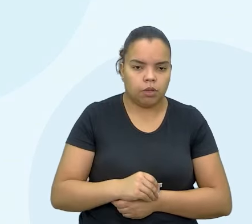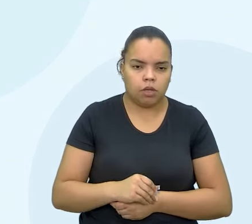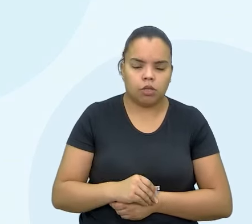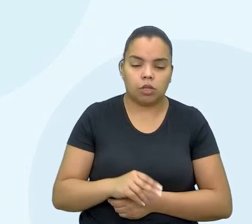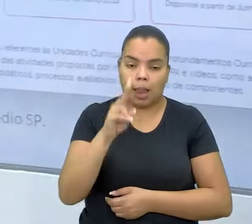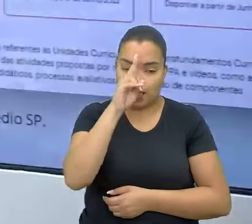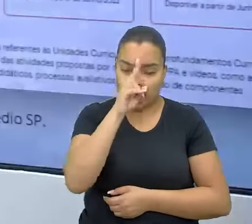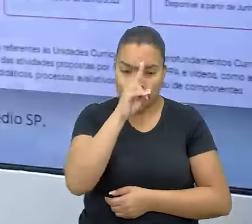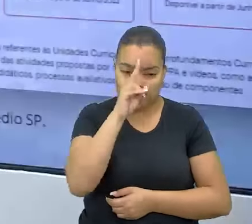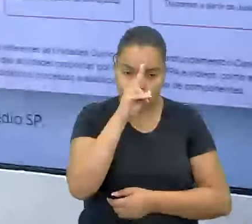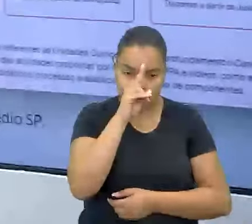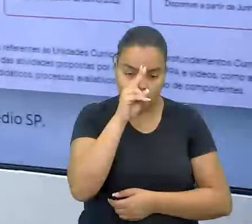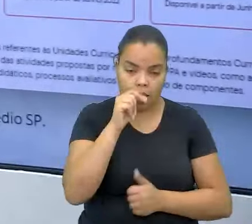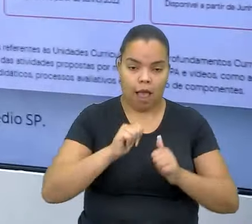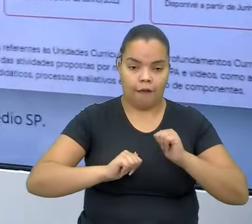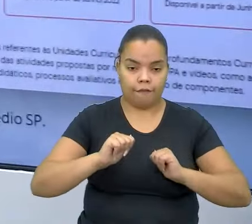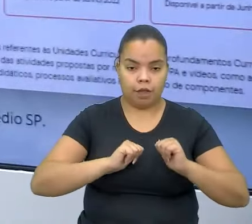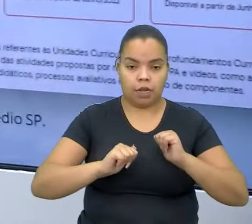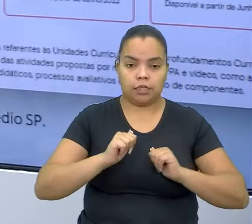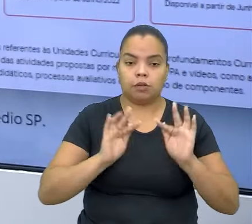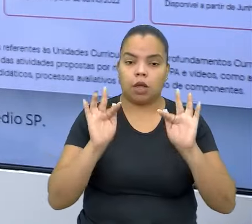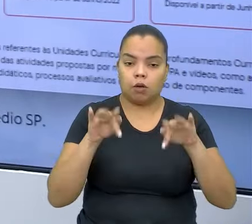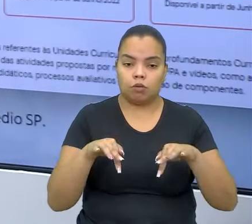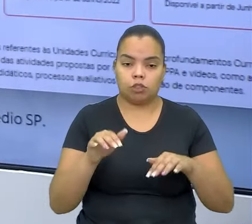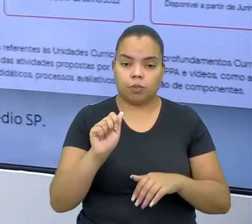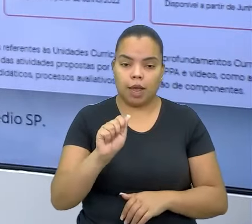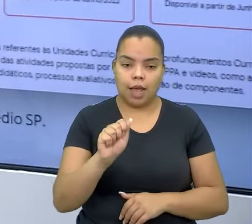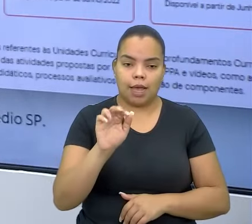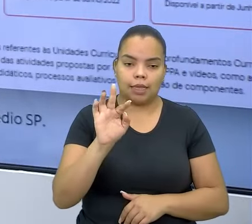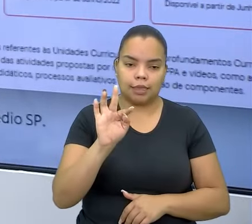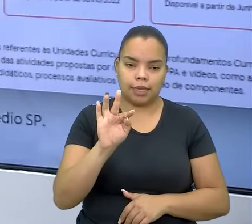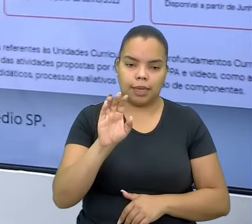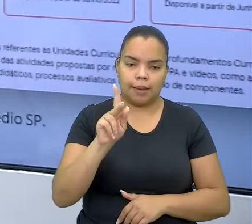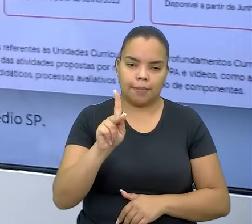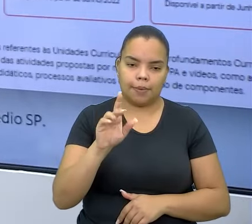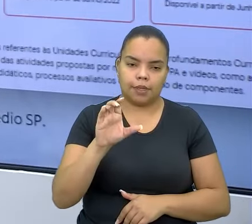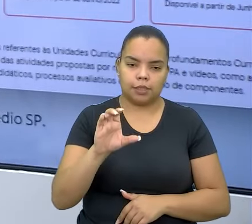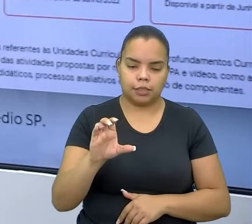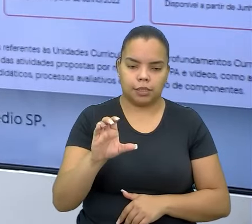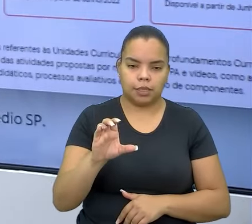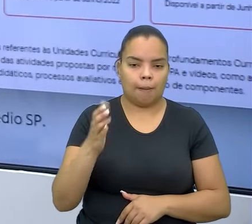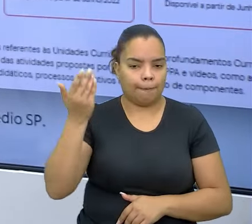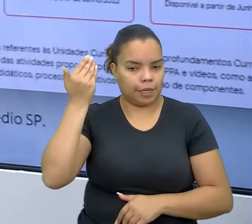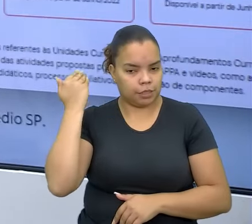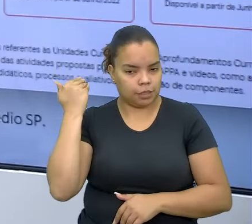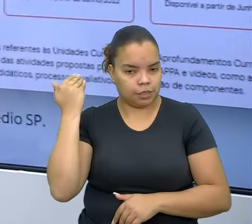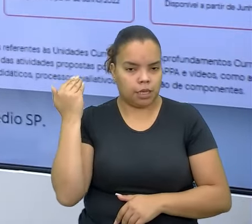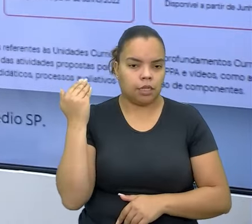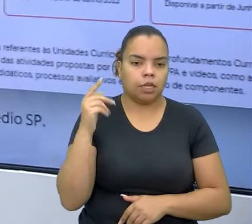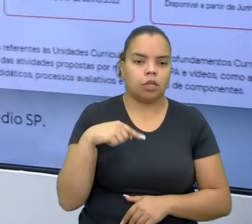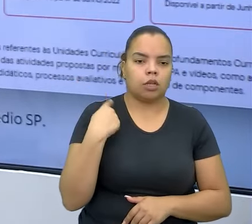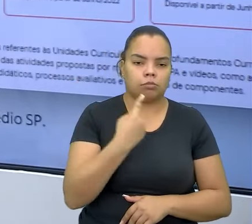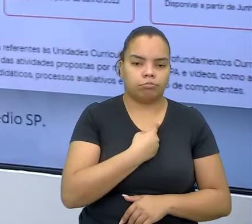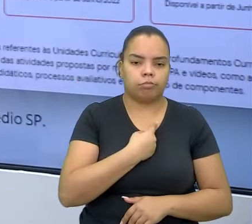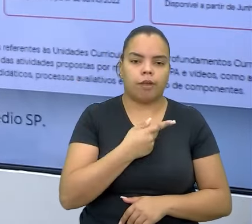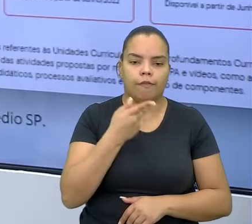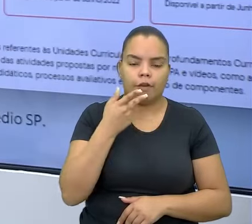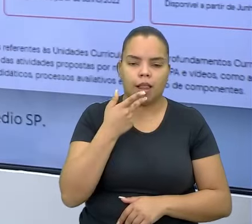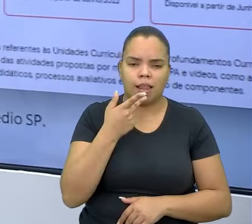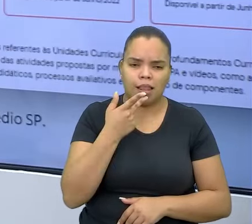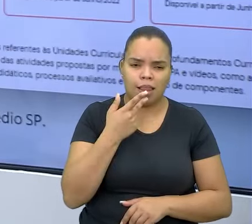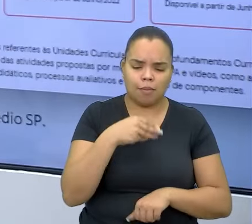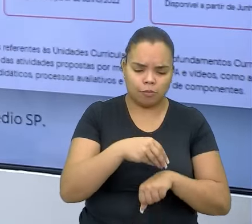o que o Vanderlei falou sobre a avaliação, né? Na última TPC, na penúltima, né? Na anterior a essa, a gente deu várias dicas, né? De como pode